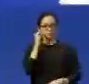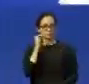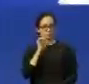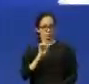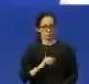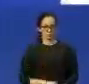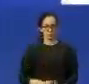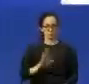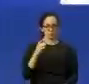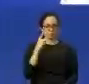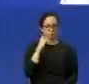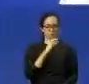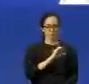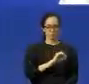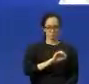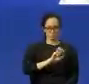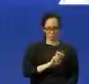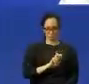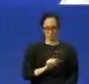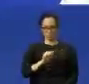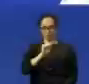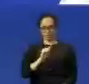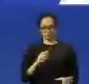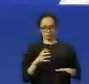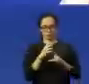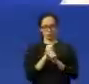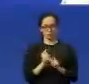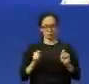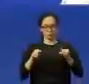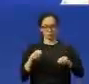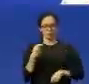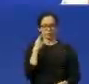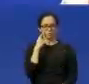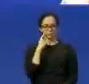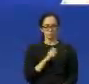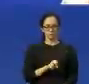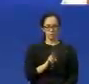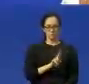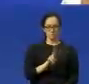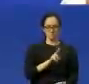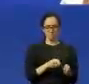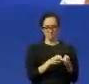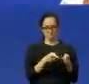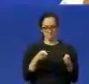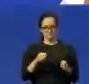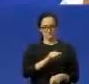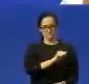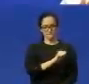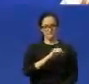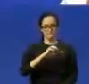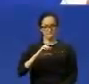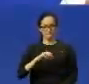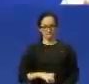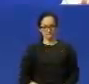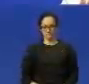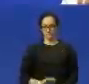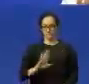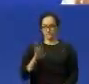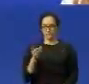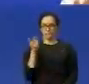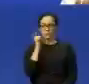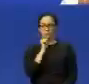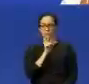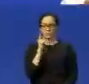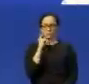a corrente 0,5 A, nós calculamos a DDP aí no trecho que nós nomeamos de trecho AC, ok? A DDP, então, vai